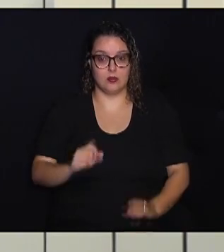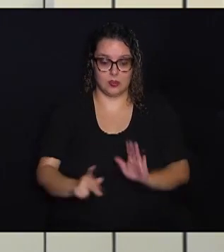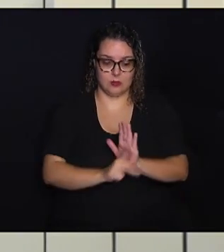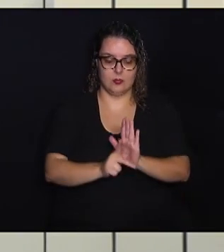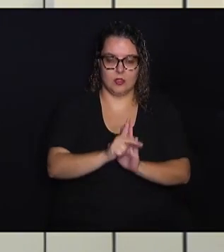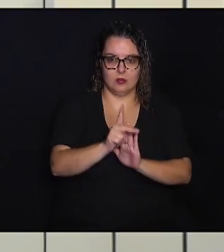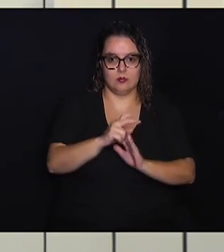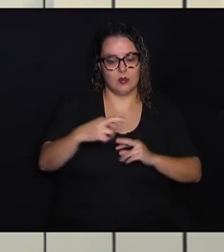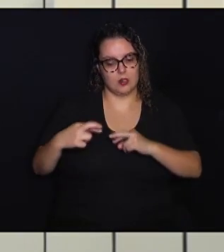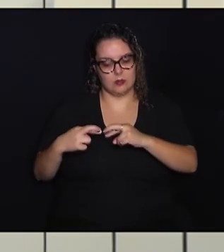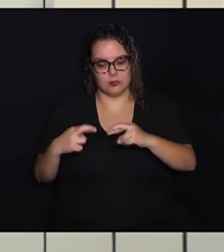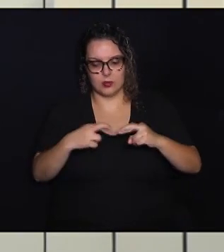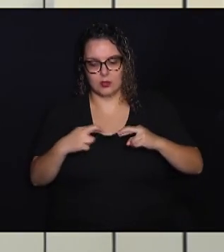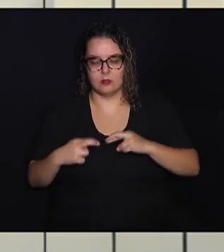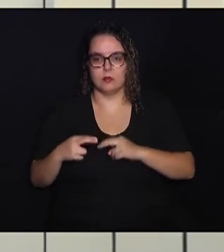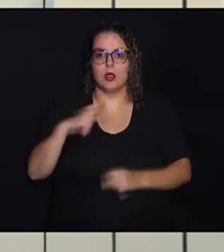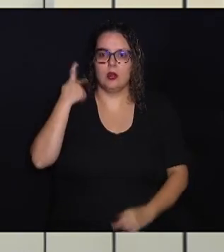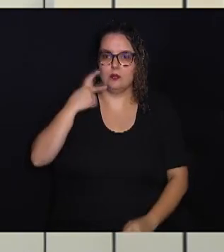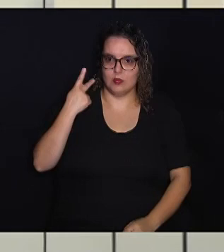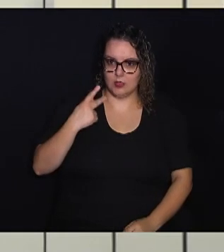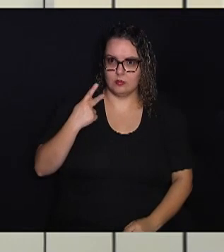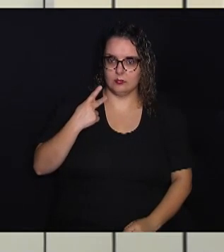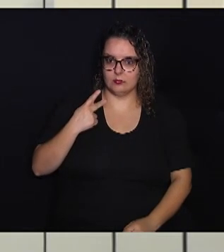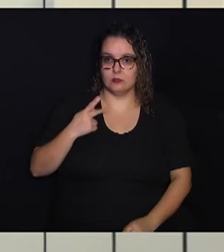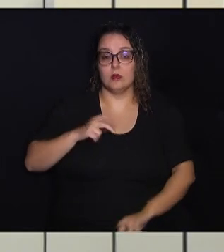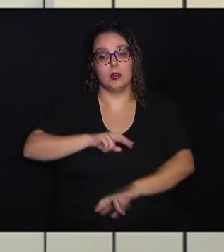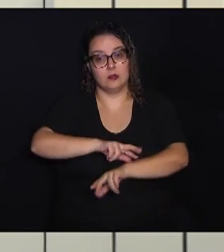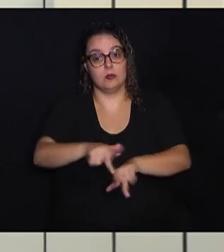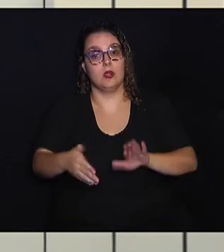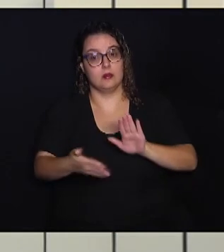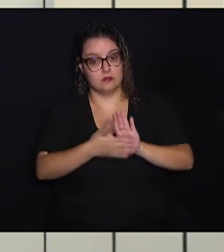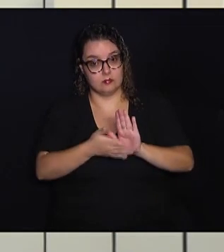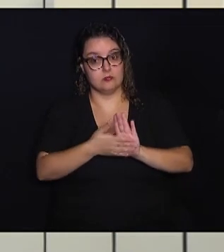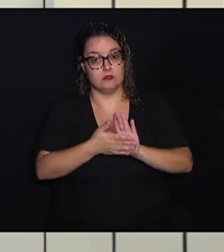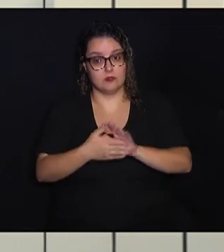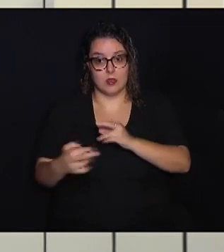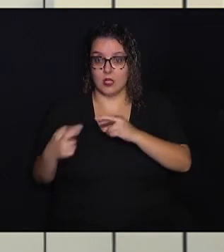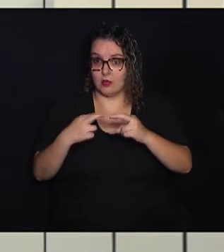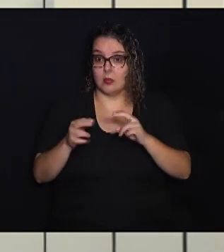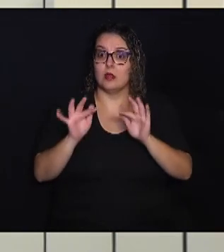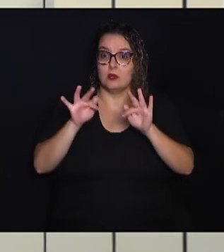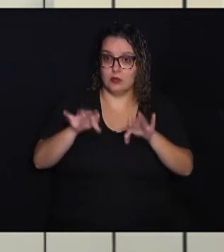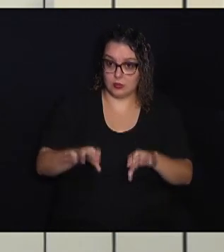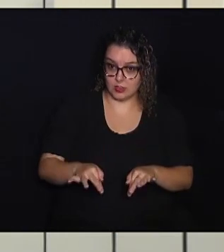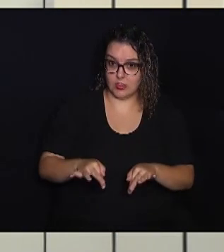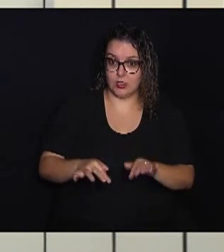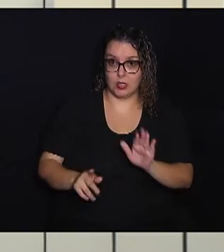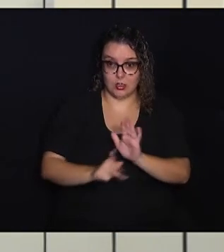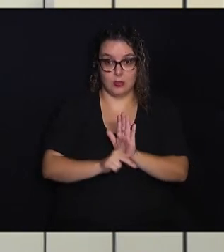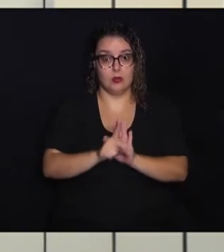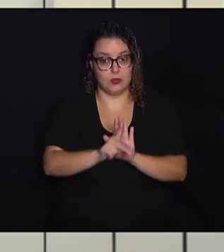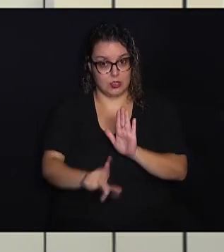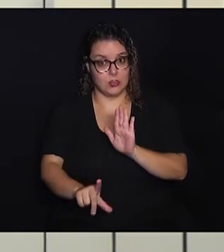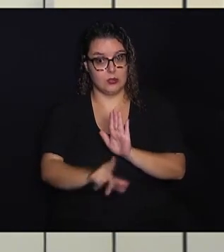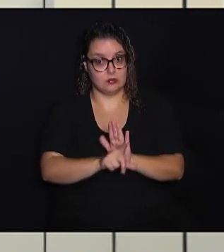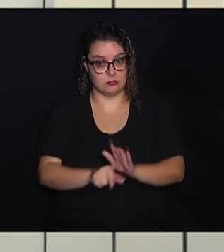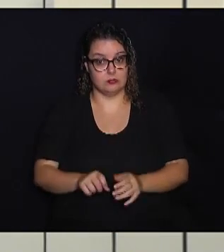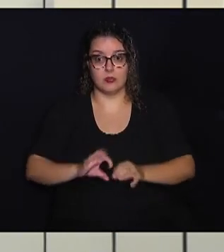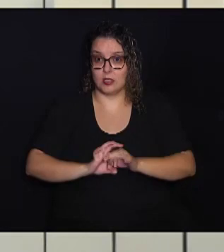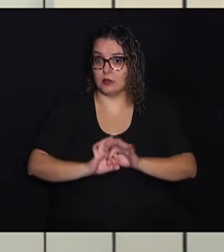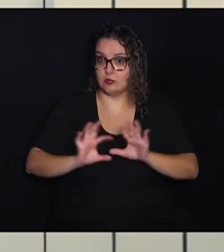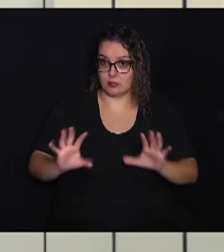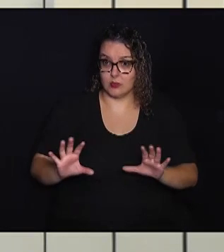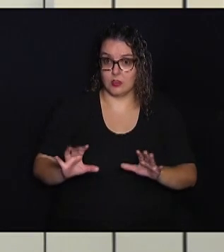devem ser analisados pelos vereadores. Entre as propostas está em análise final o projeto de lei que autoriza a doação